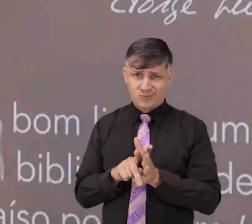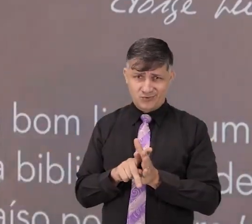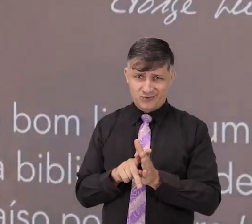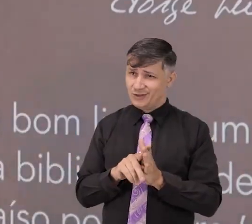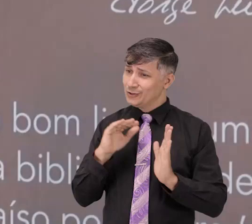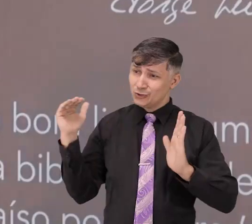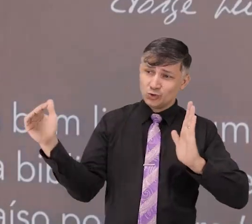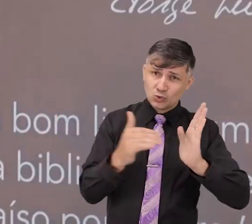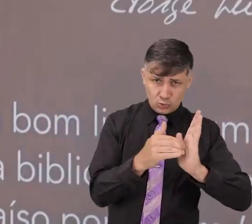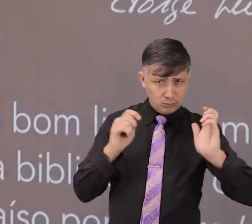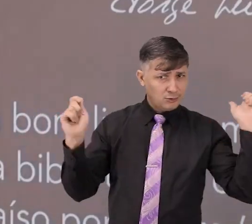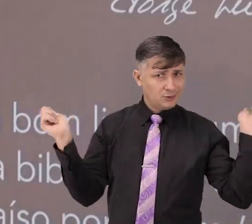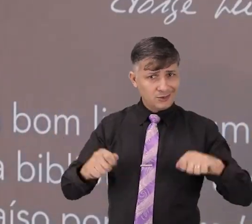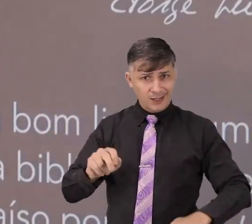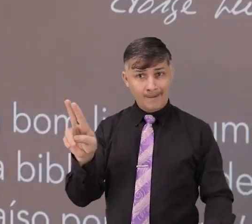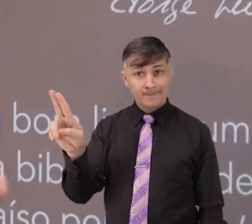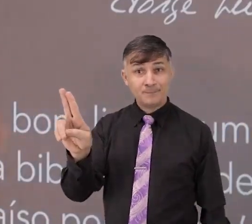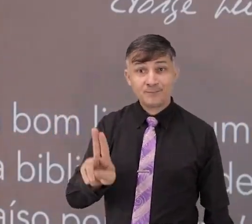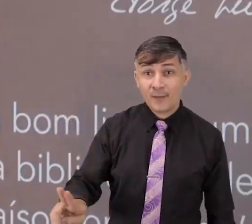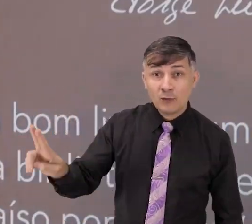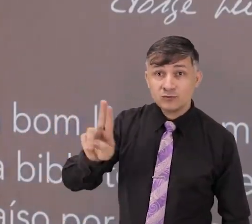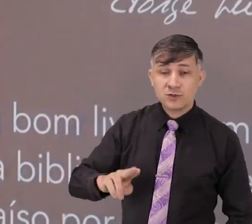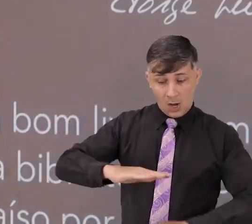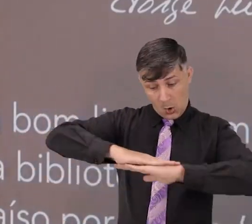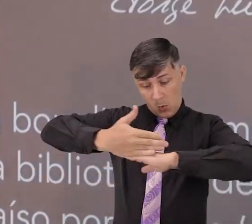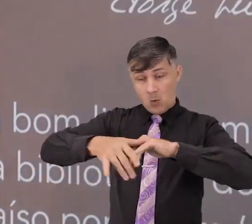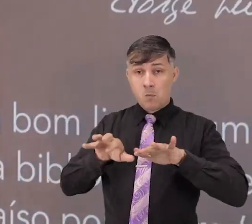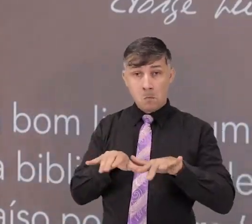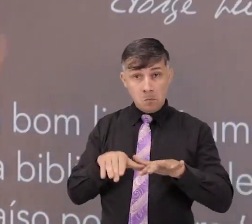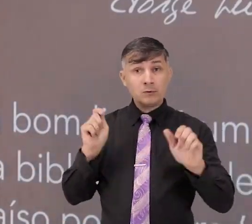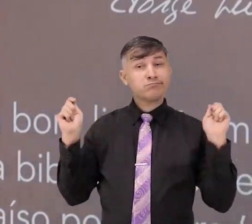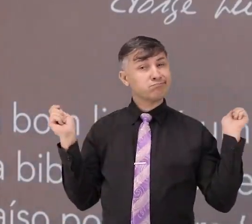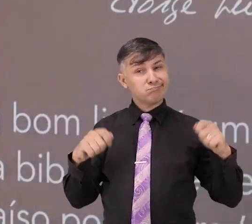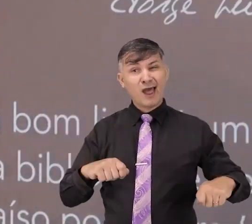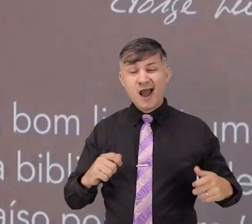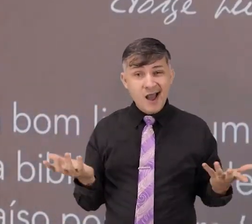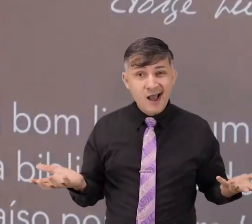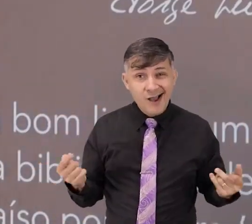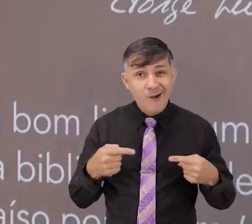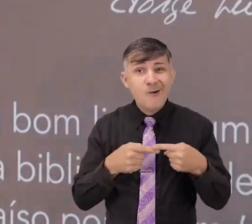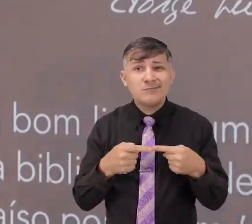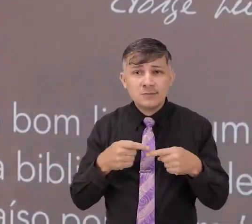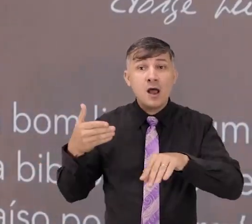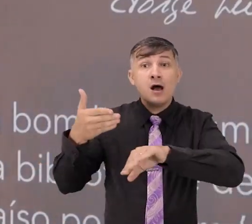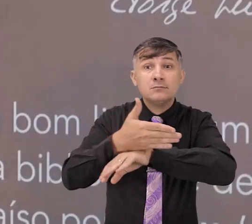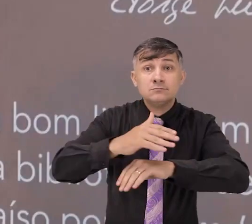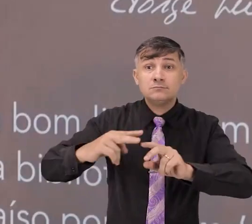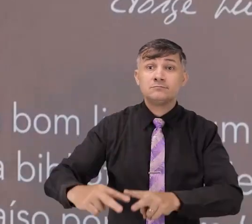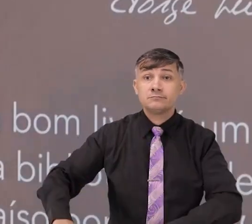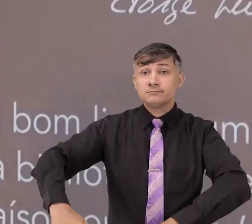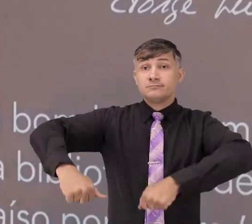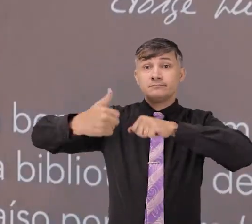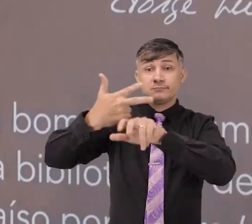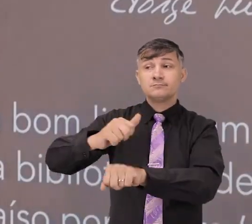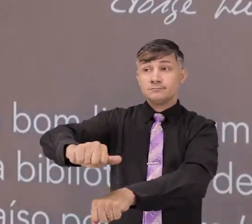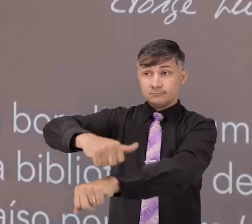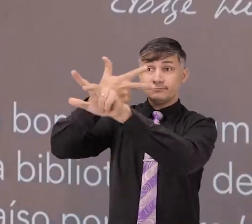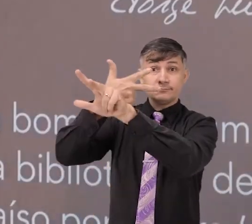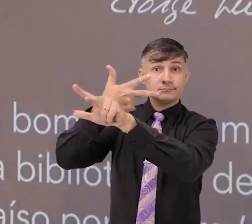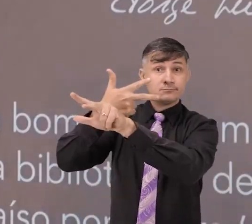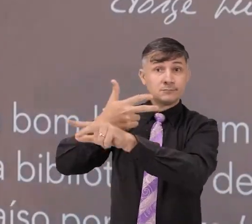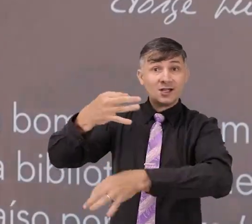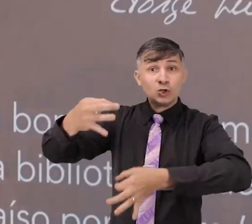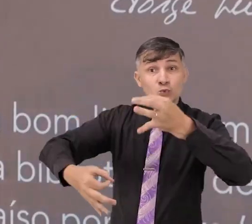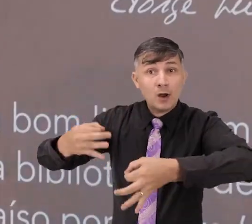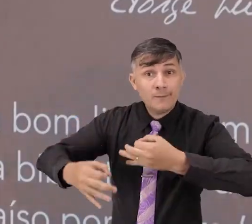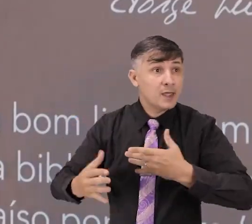laptops e ter acesso às audiências, às sessões de julgamento, não só para